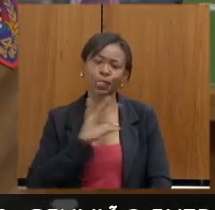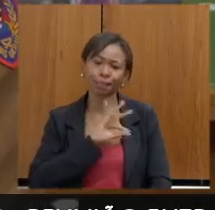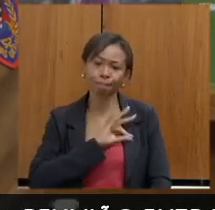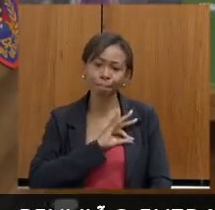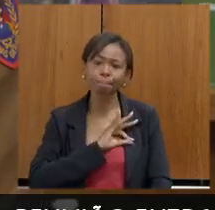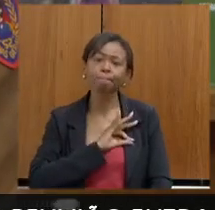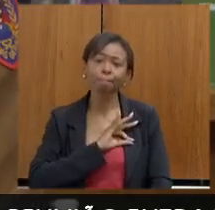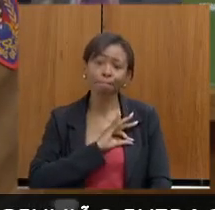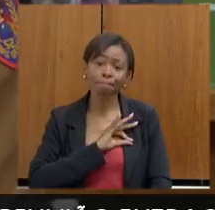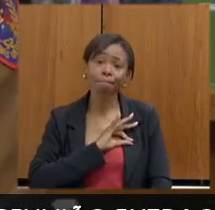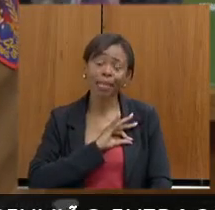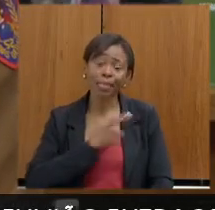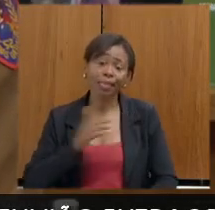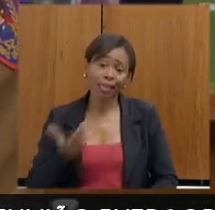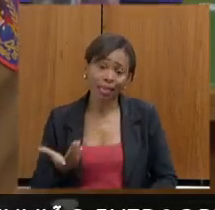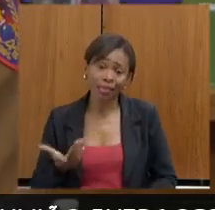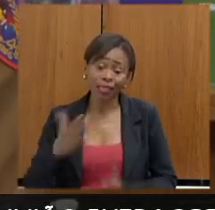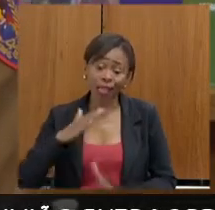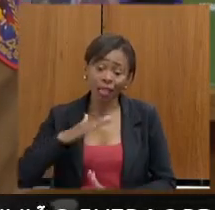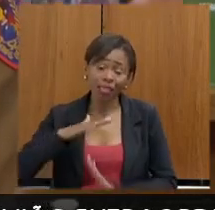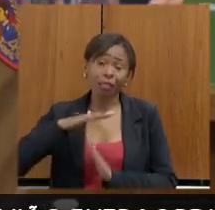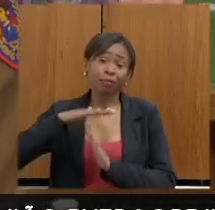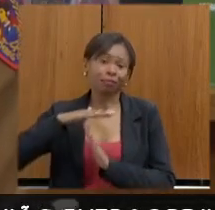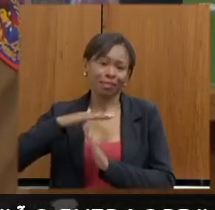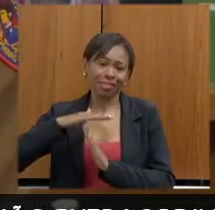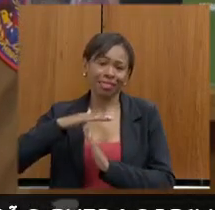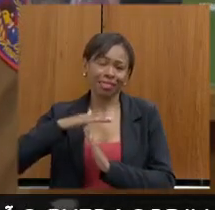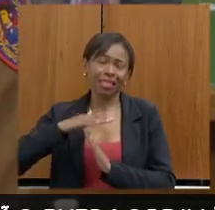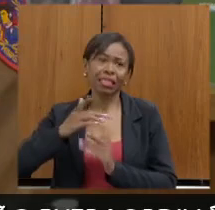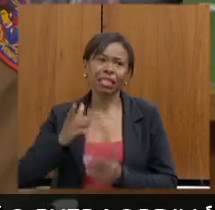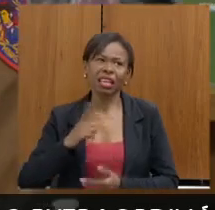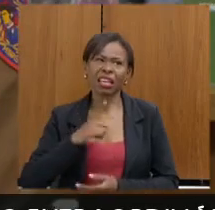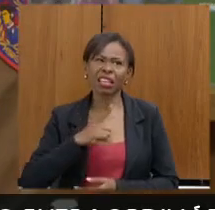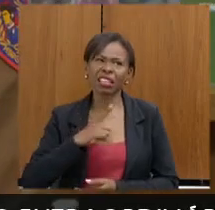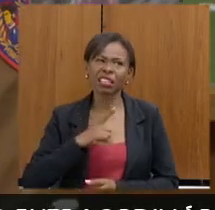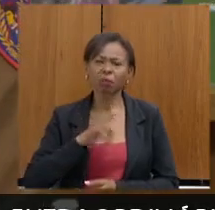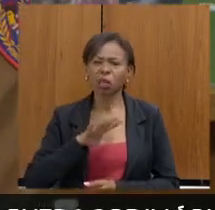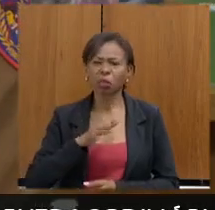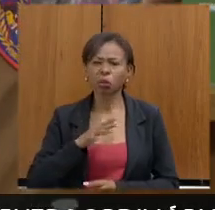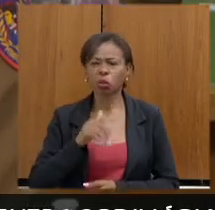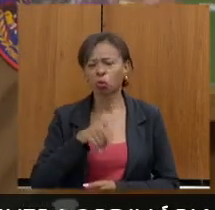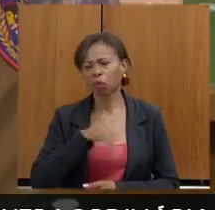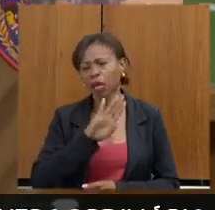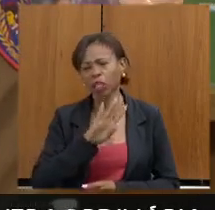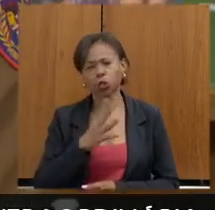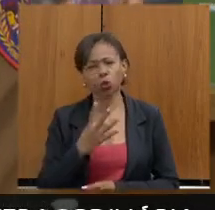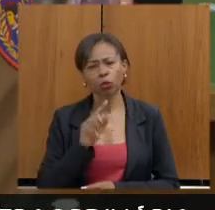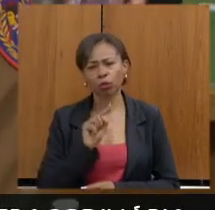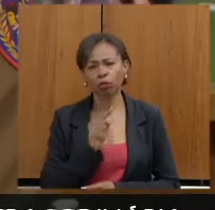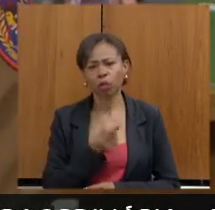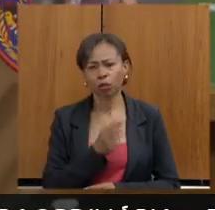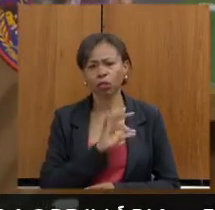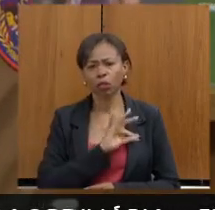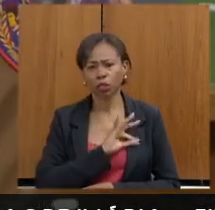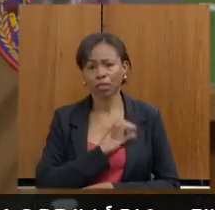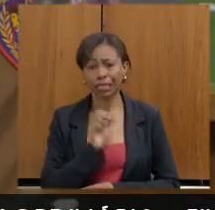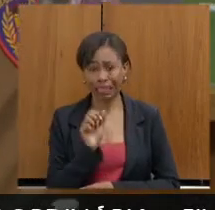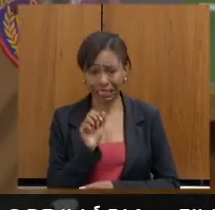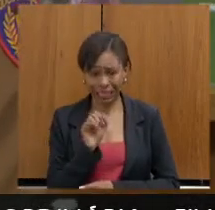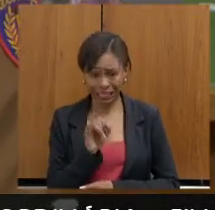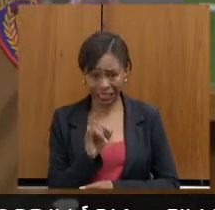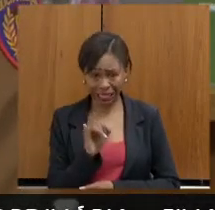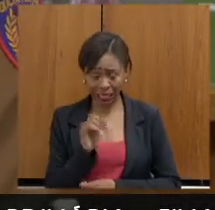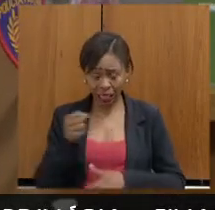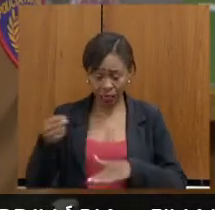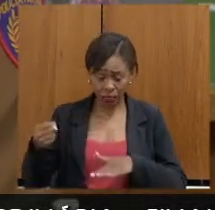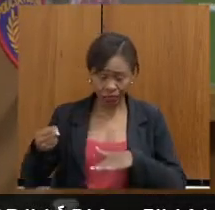estamos então nós temos um Claro né de quase de mais de 4.000 policiais Então se a gente fizer uma Projeção de que eles sejam inserido